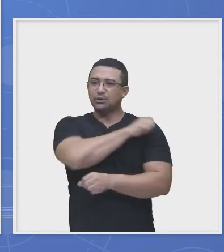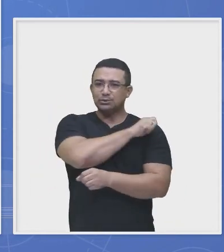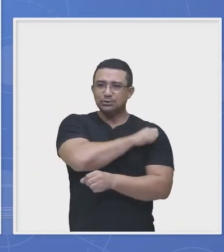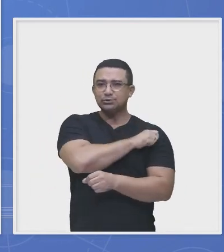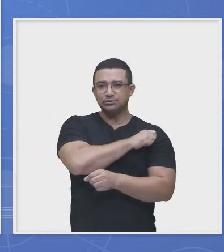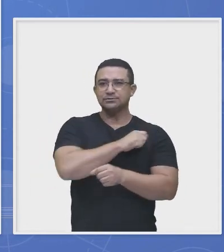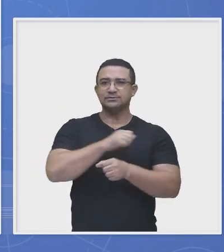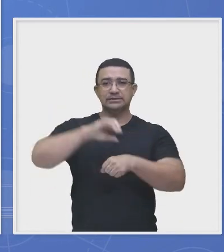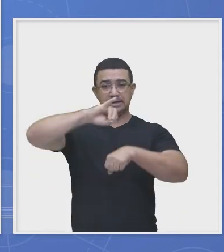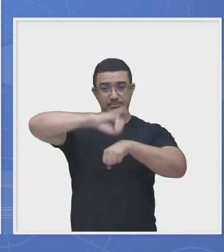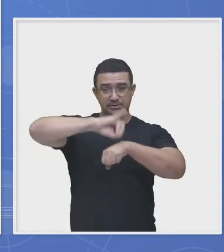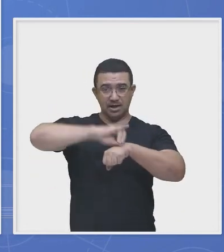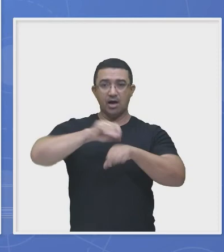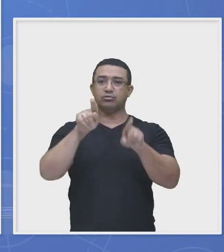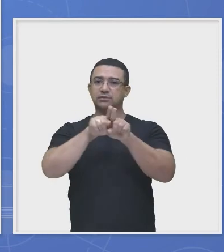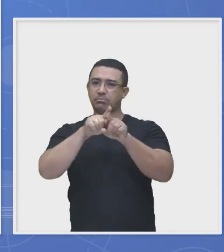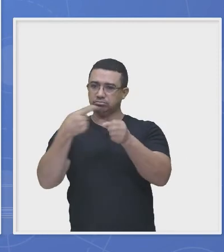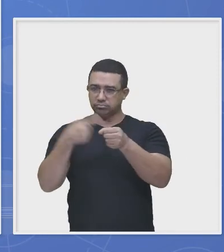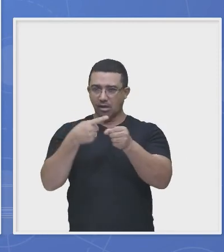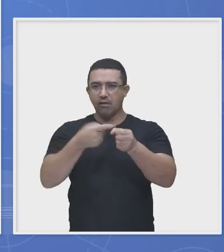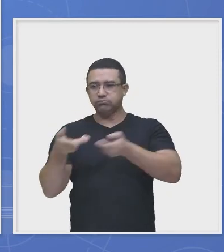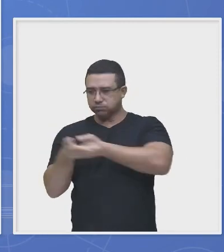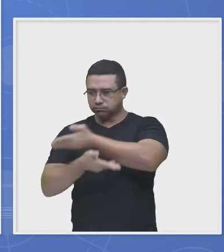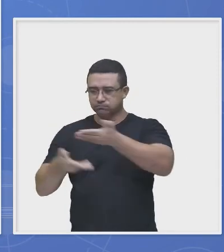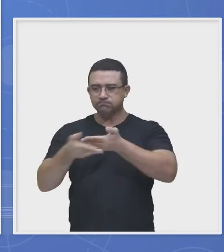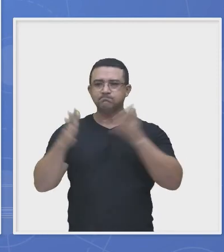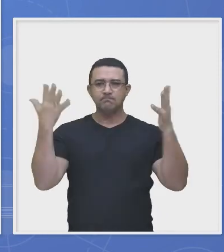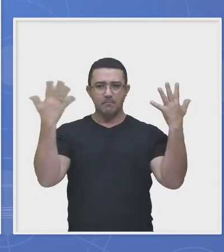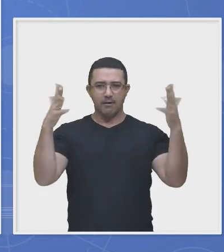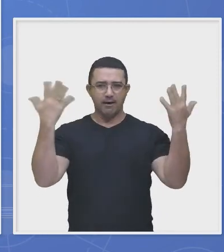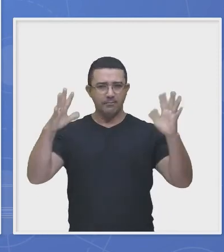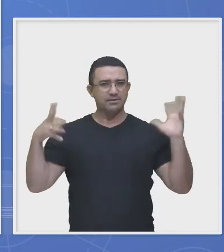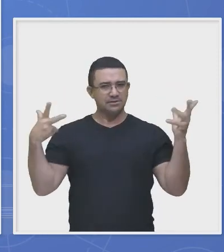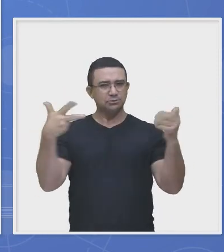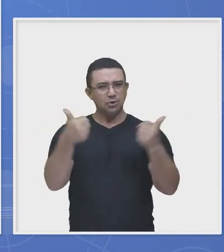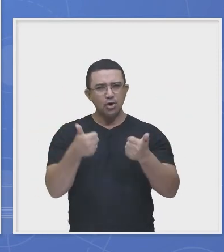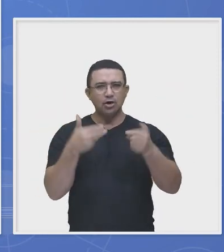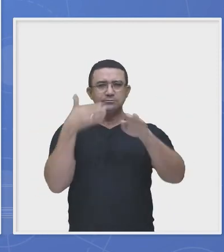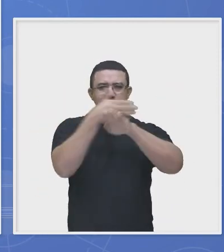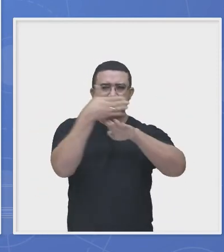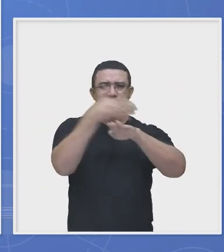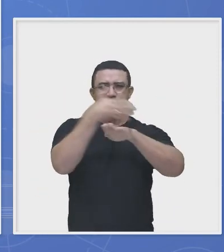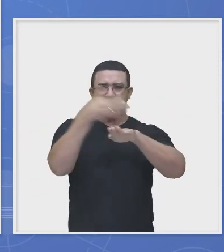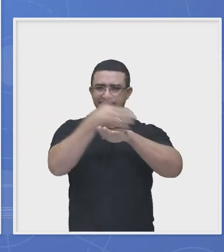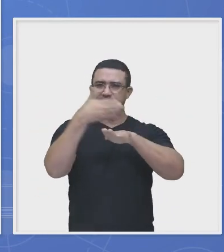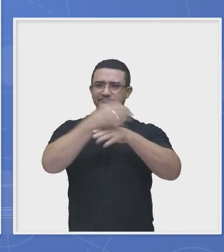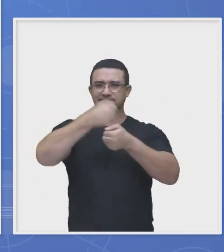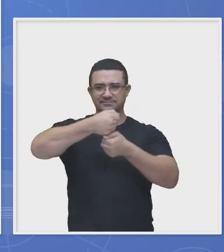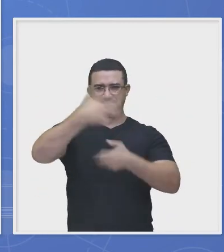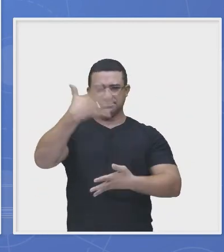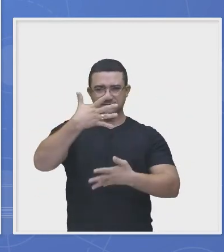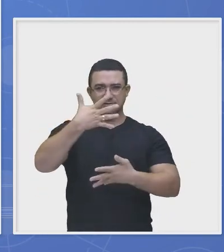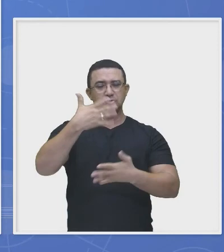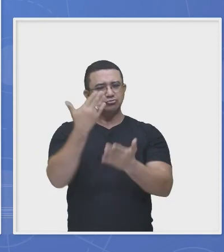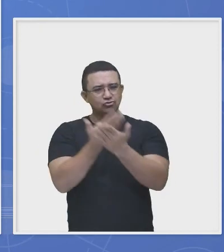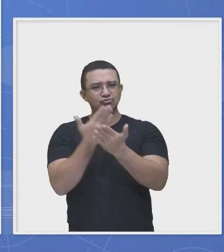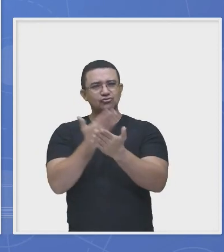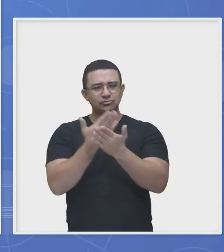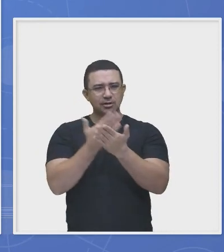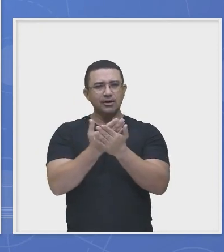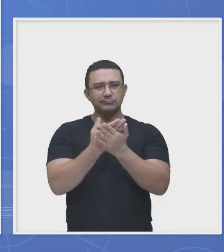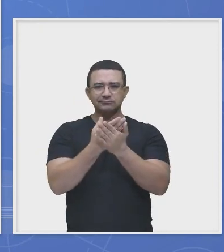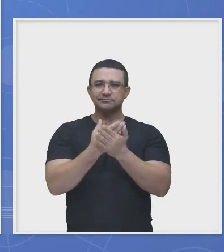interior interagindo com a gente. Parabéns a todos que estão interagindo, que estão estudando, que estão perseverando nos seus